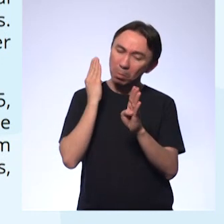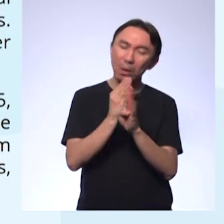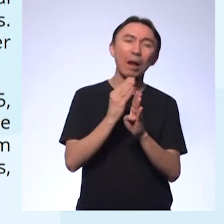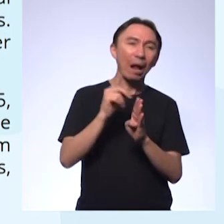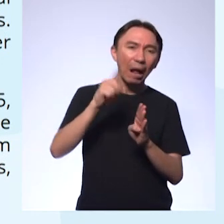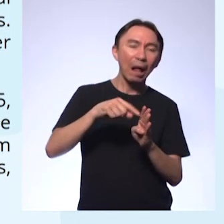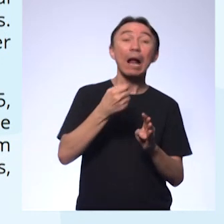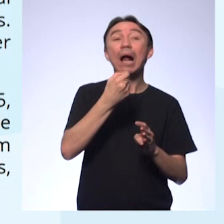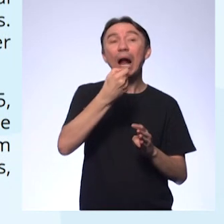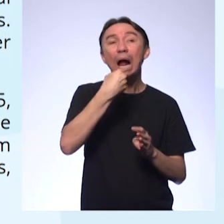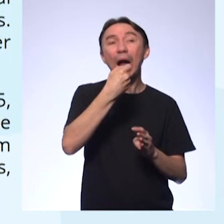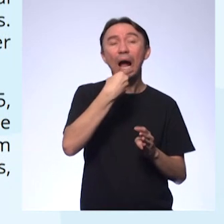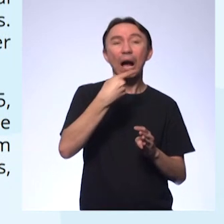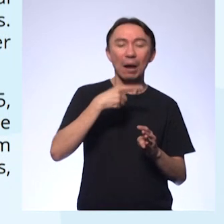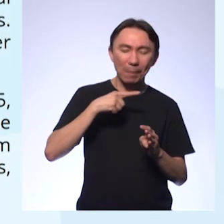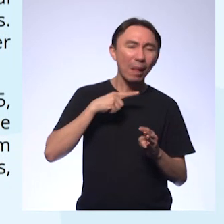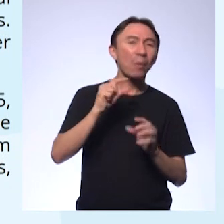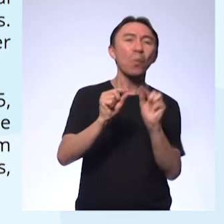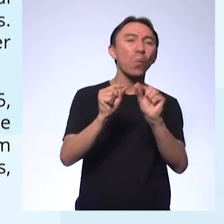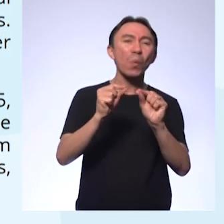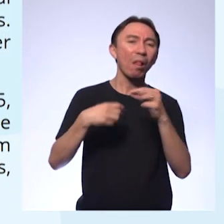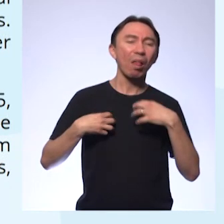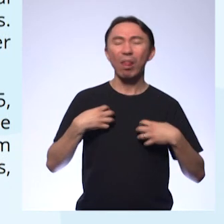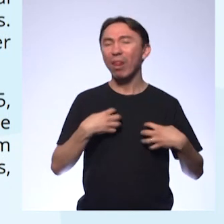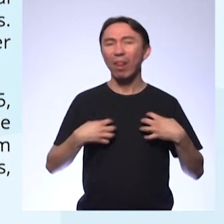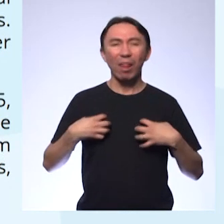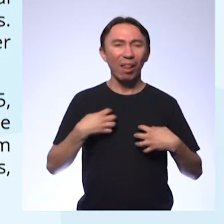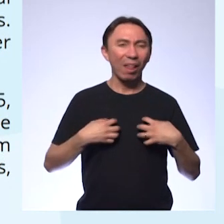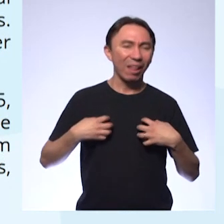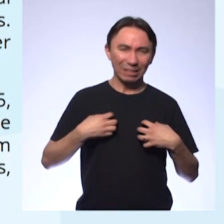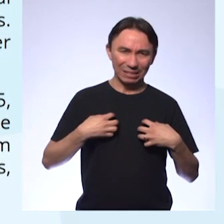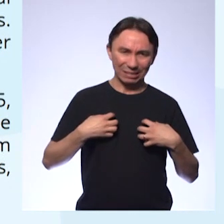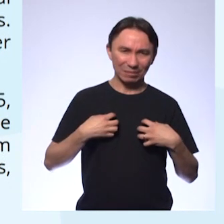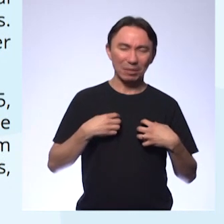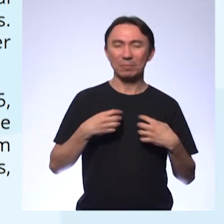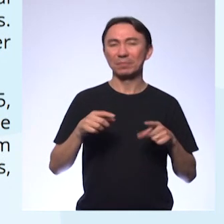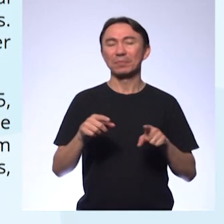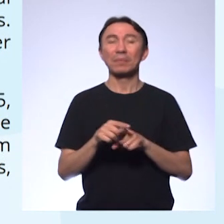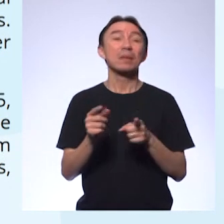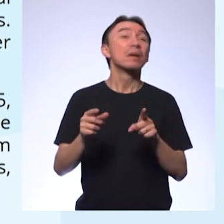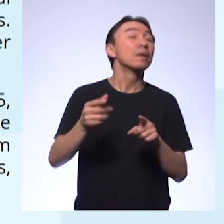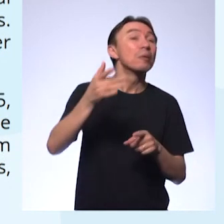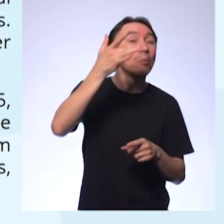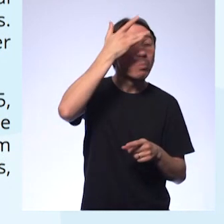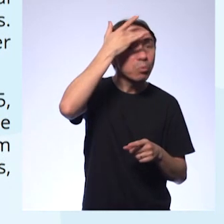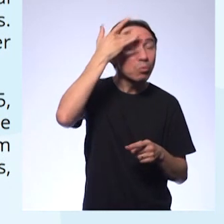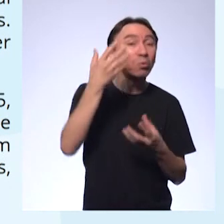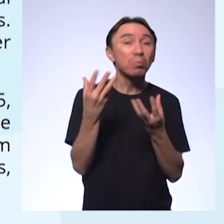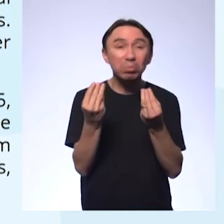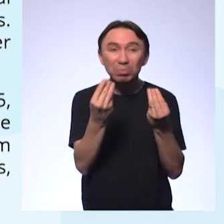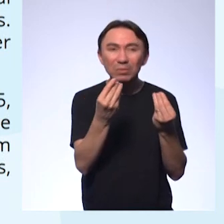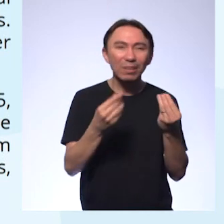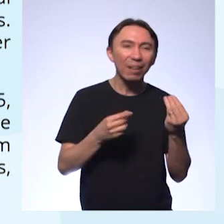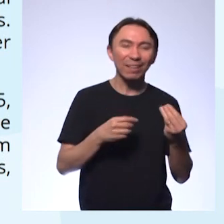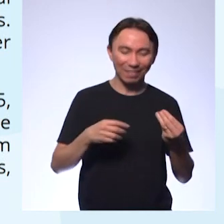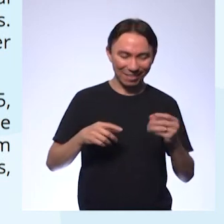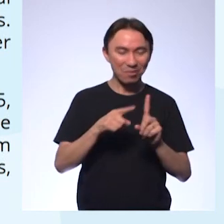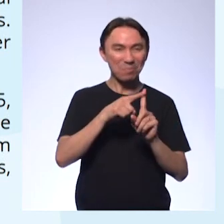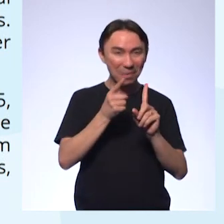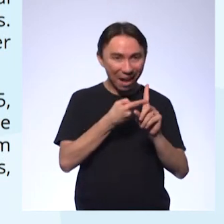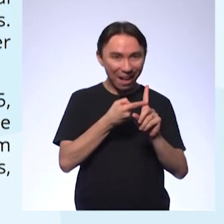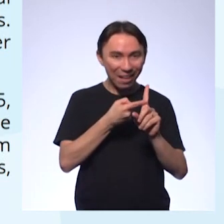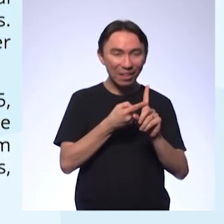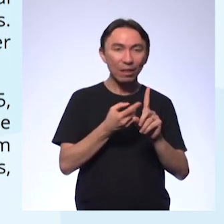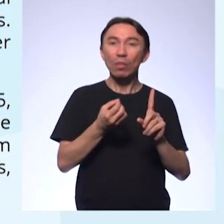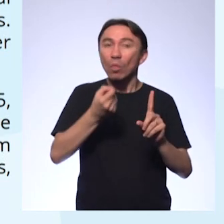medicamento usando para ansiedade, tensão, náusea. E muitas pessoas grávidas tomavam por causa da náusea em relação